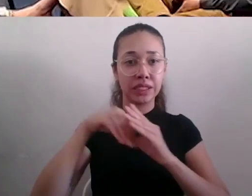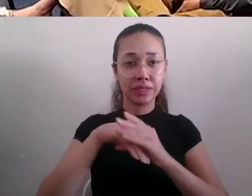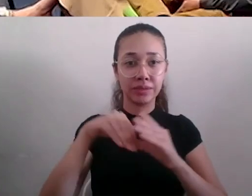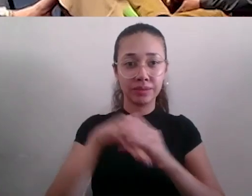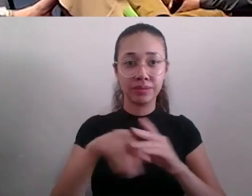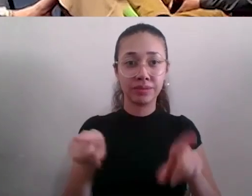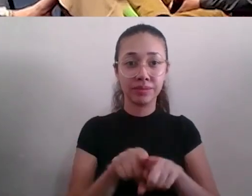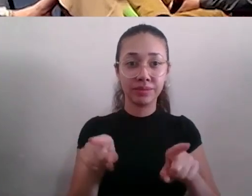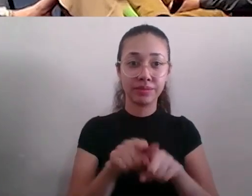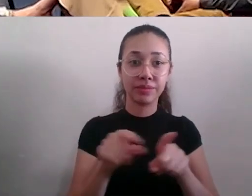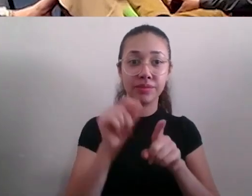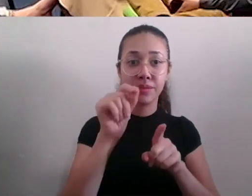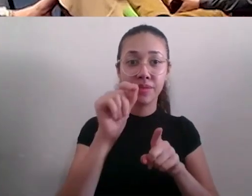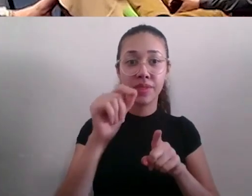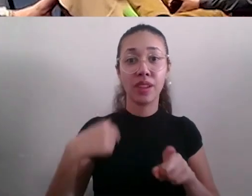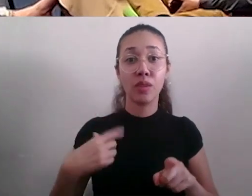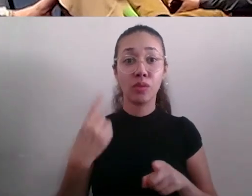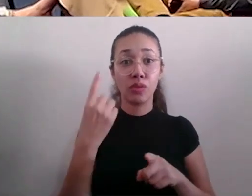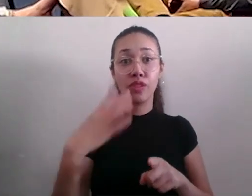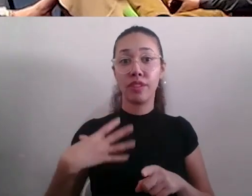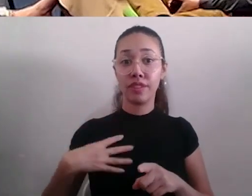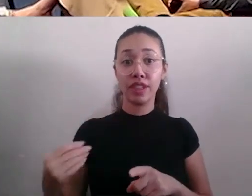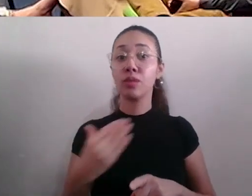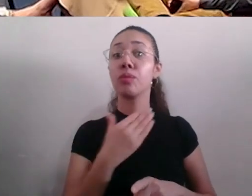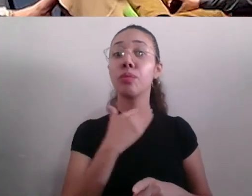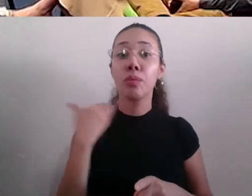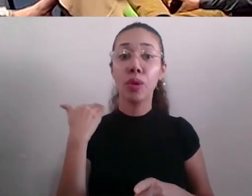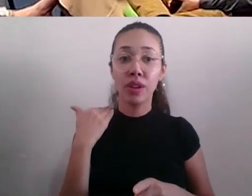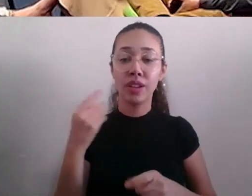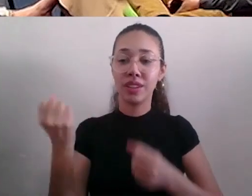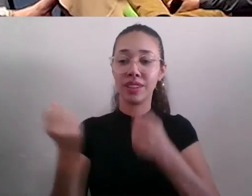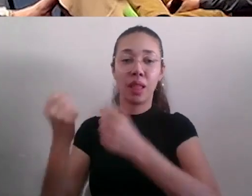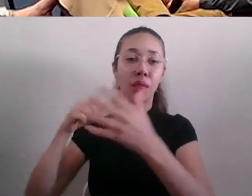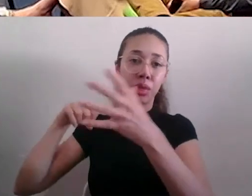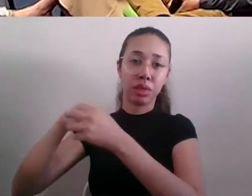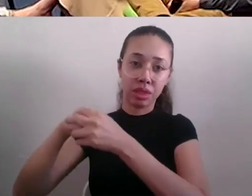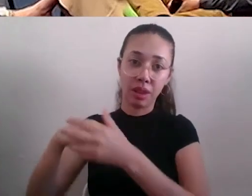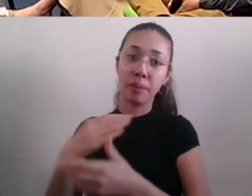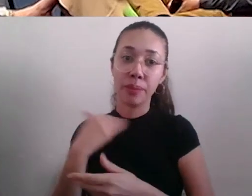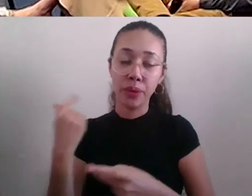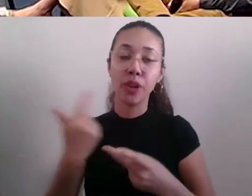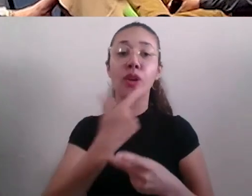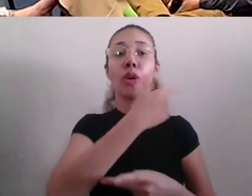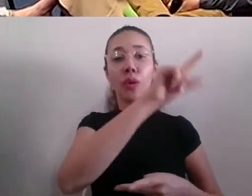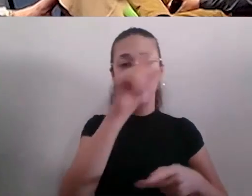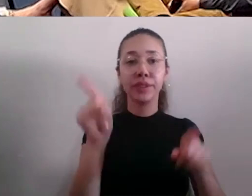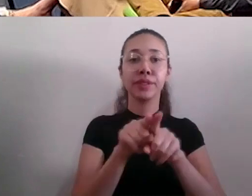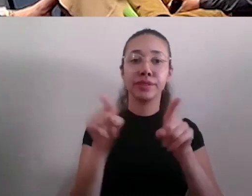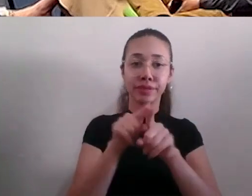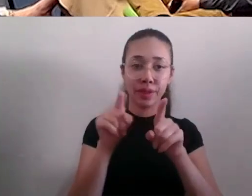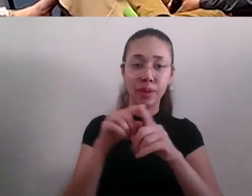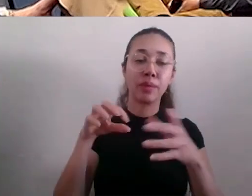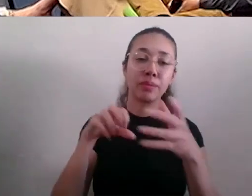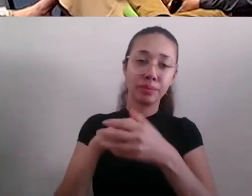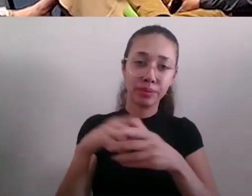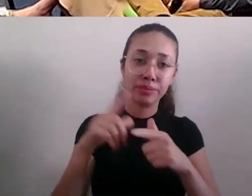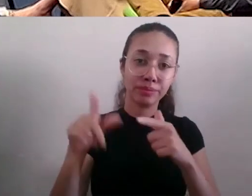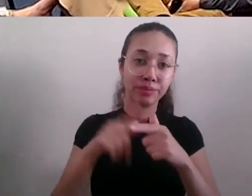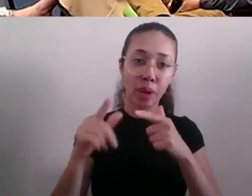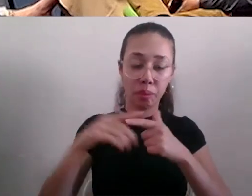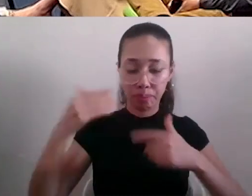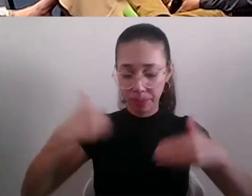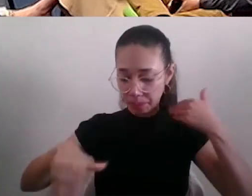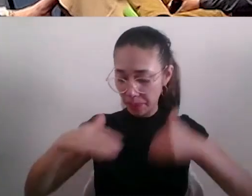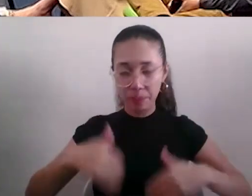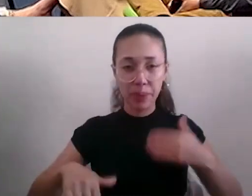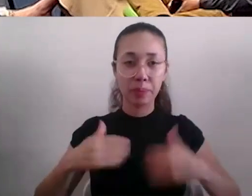filho morreu de um acidente de carro pouco tempo depois. Um outro filho teve um acidente também e ficou com lesões terríveis.